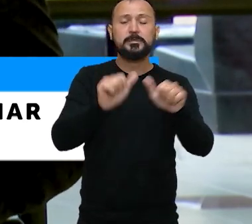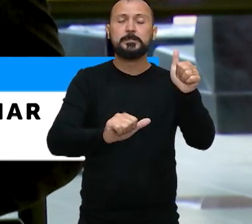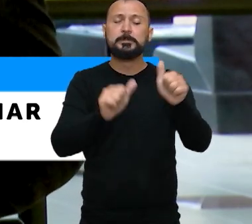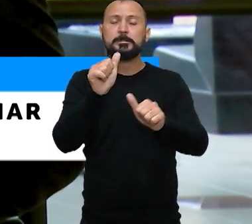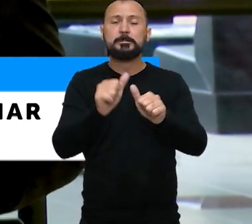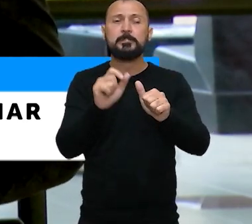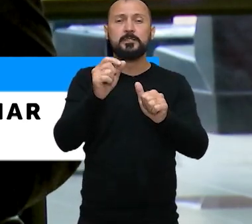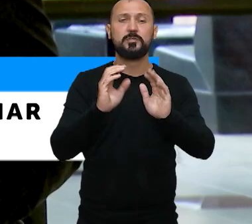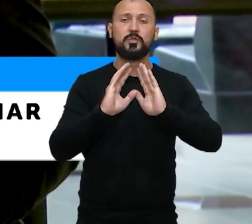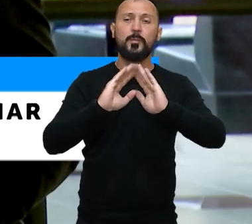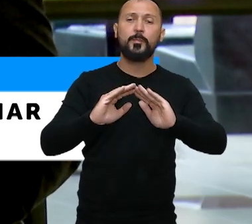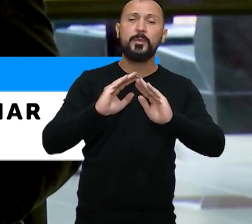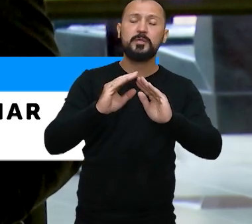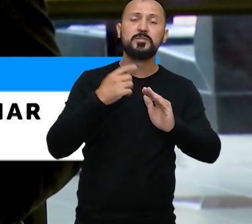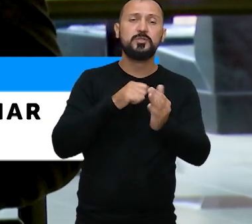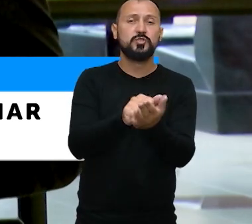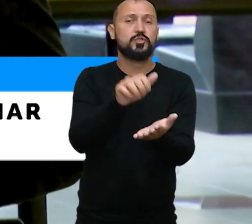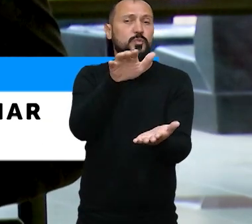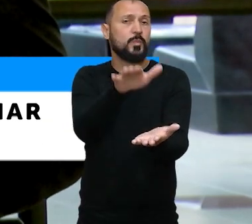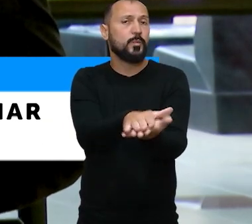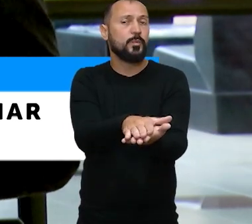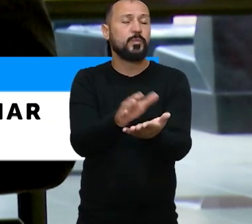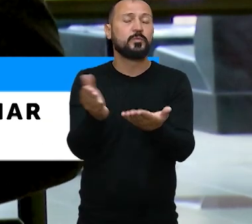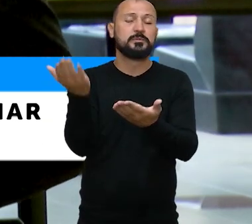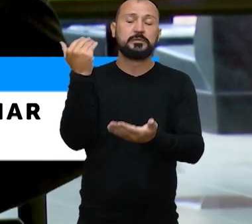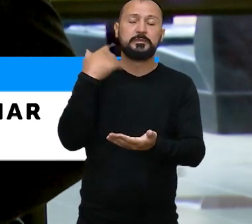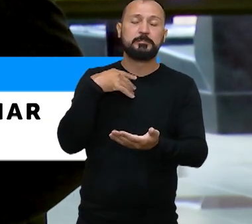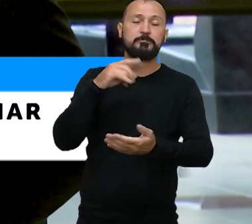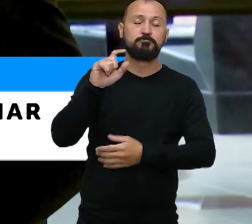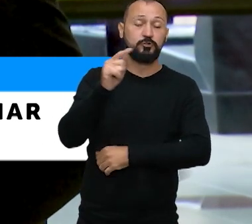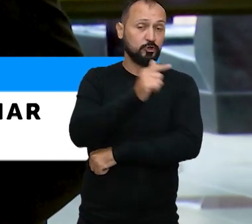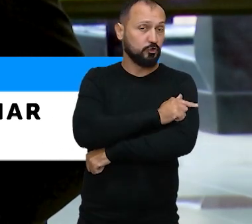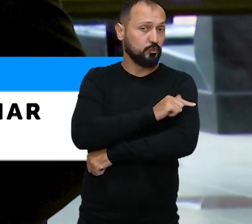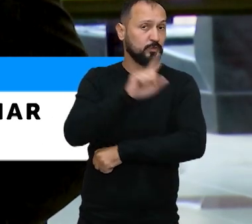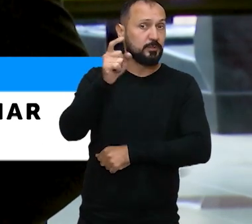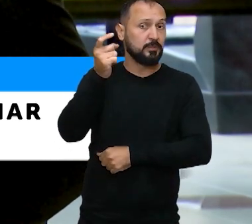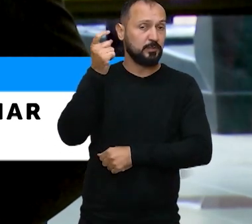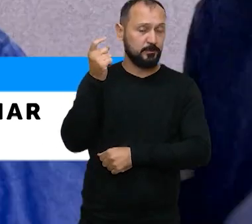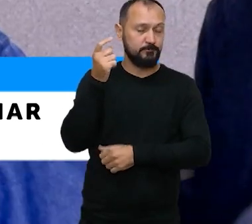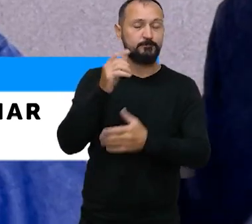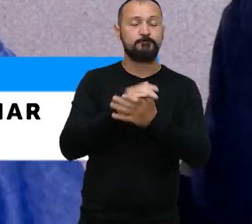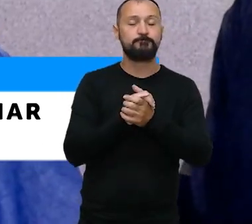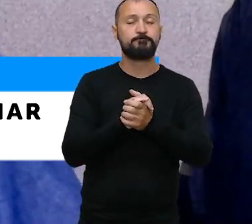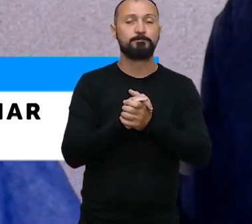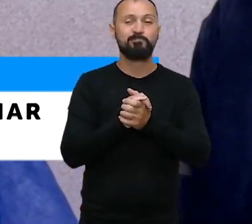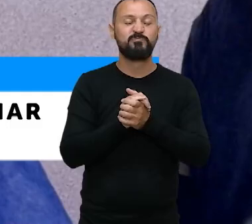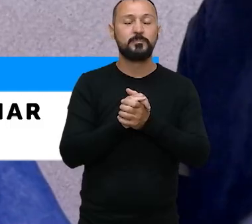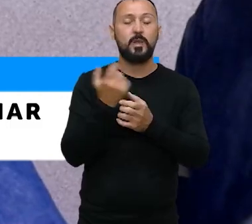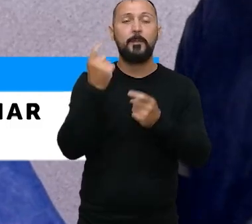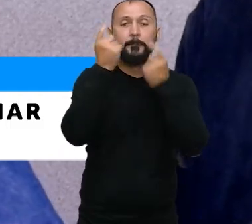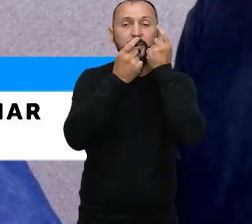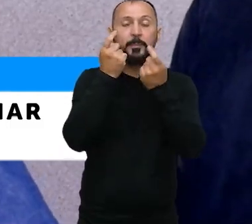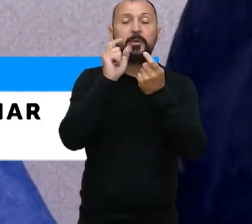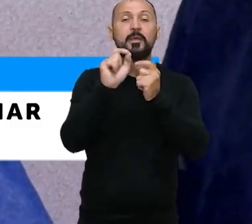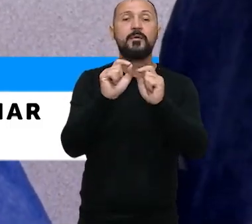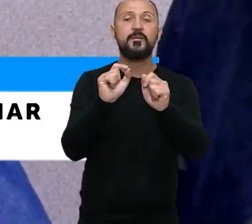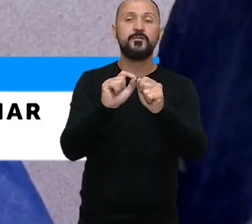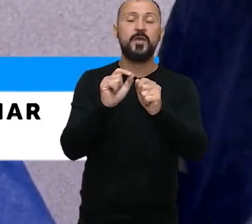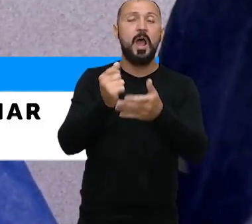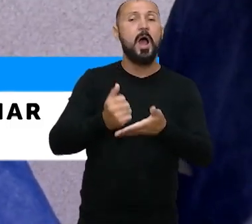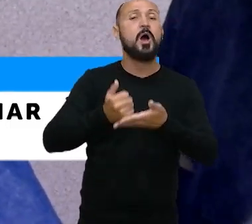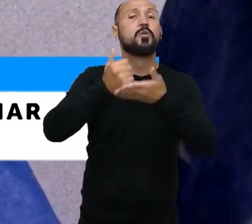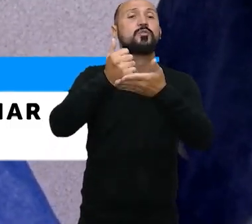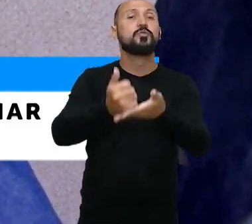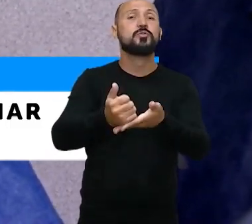para analisar o pedido de renegociação de multas de gestores e ex-gestores públicos. Nossa preocupação é atender